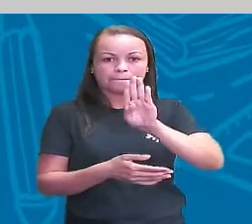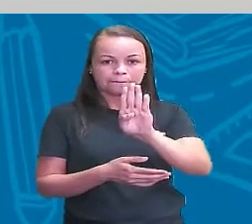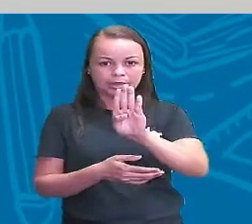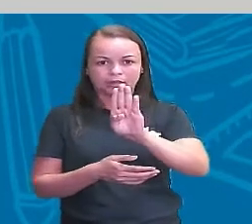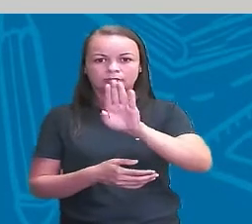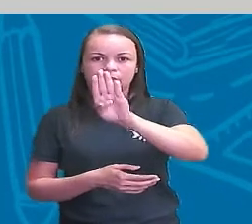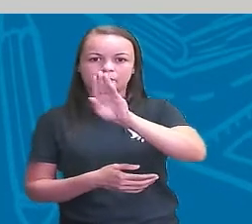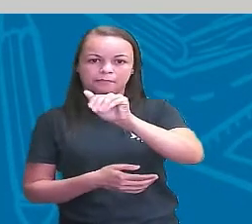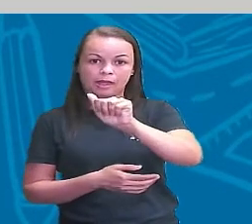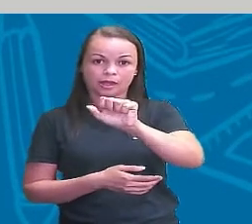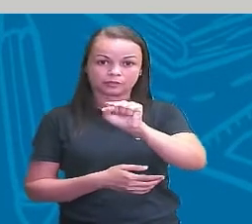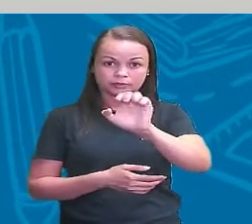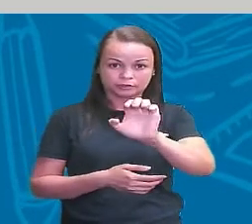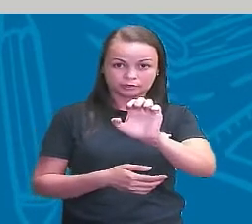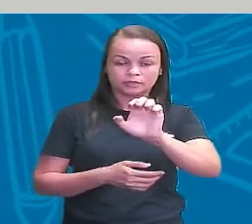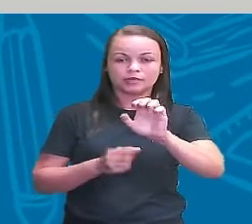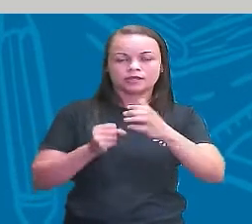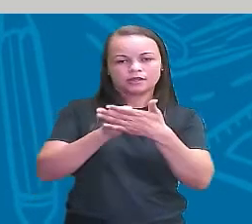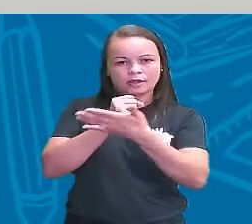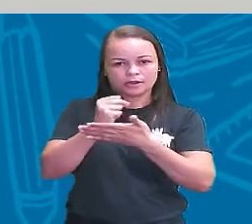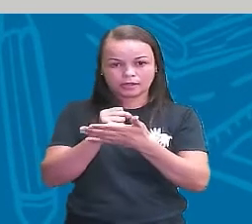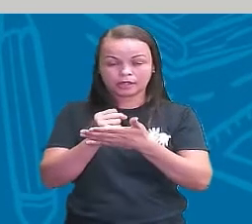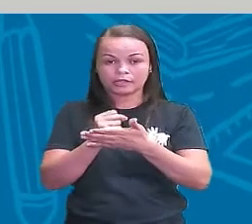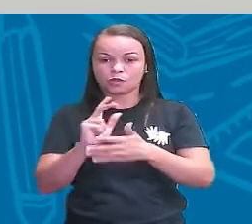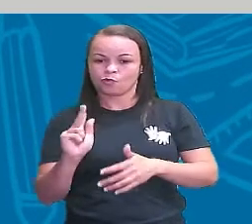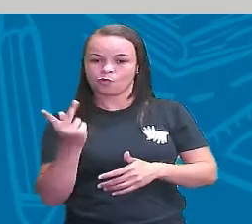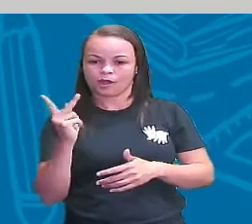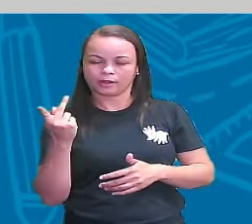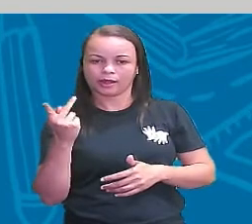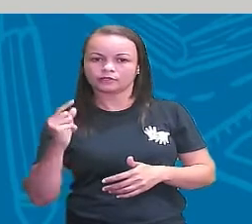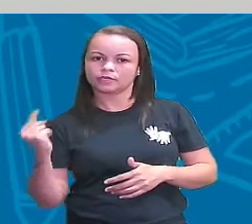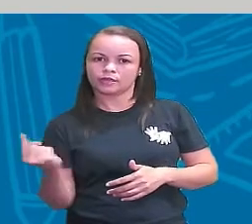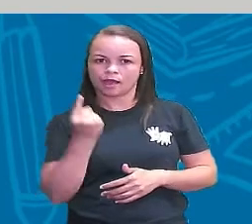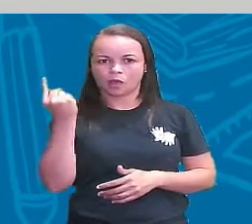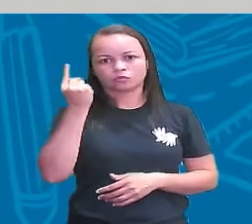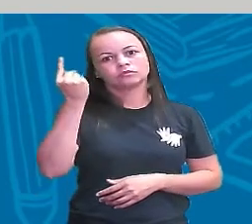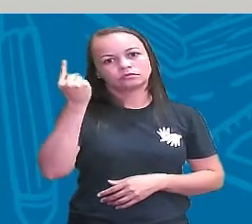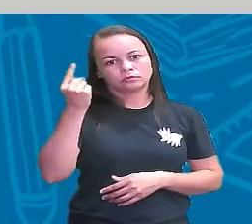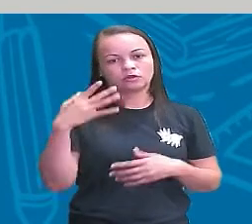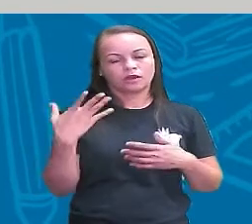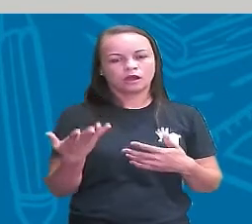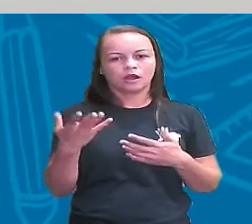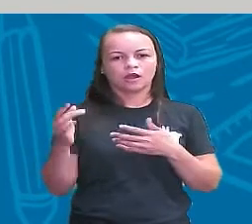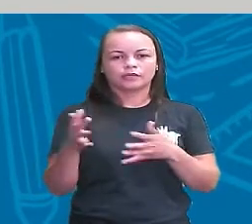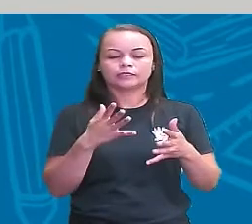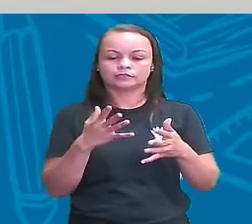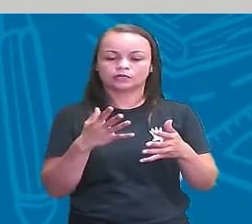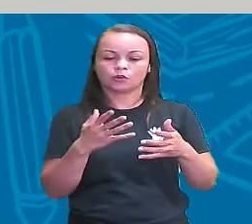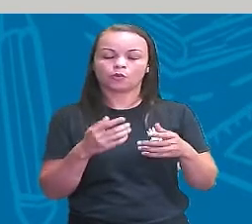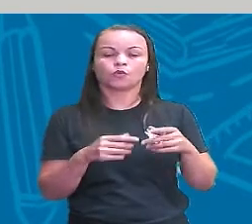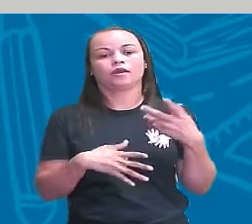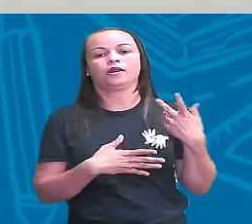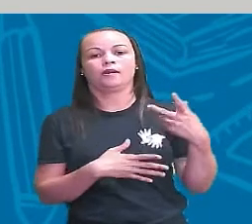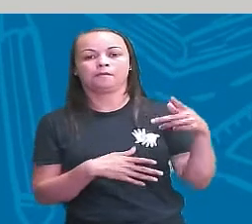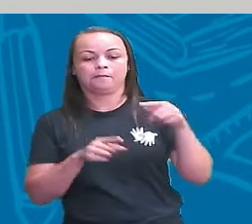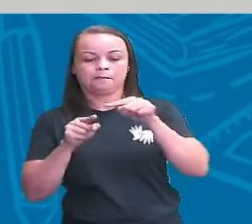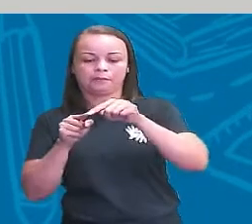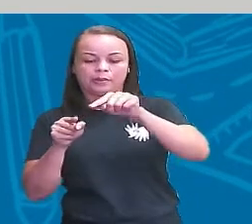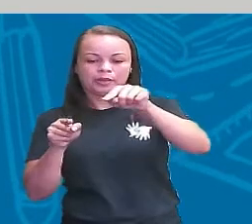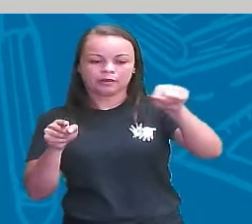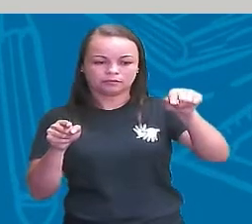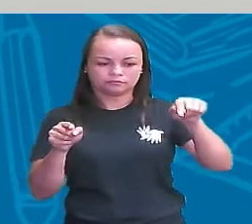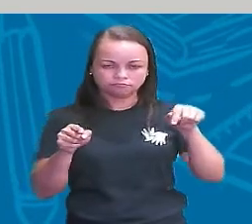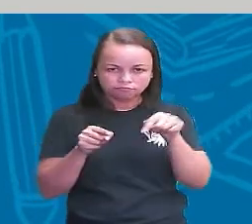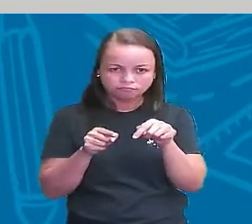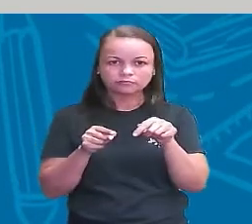o H, a altura. Como nós estamos estudando perímetro, eu já disse a vocês o quê? Perímetro é a soma de todos